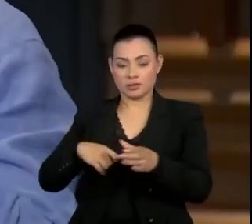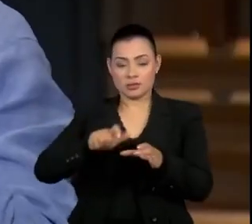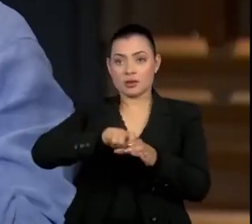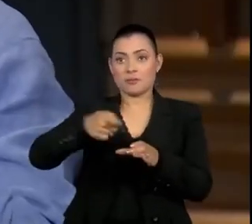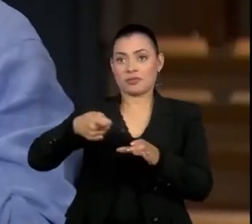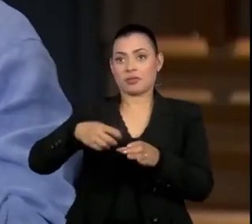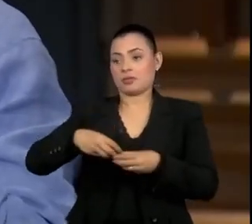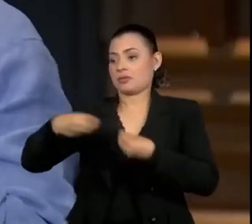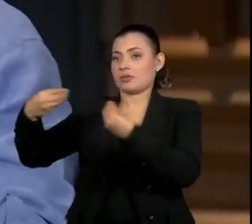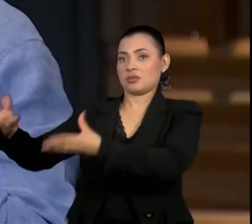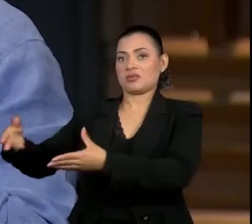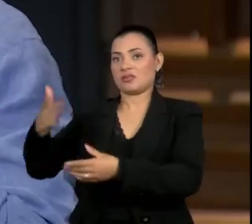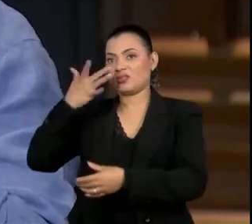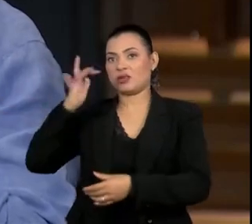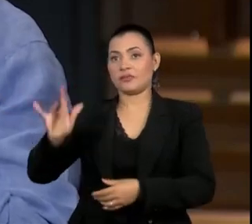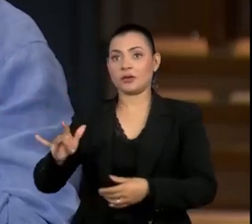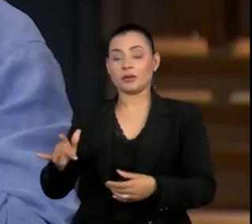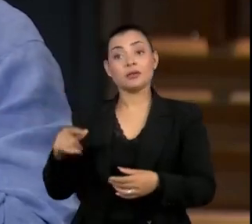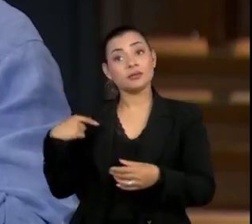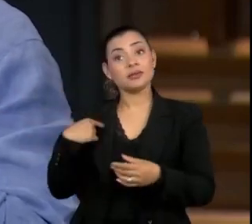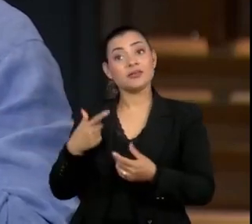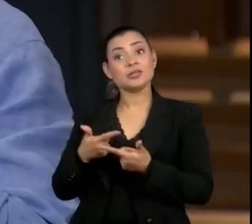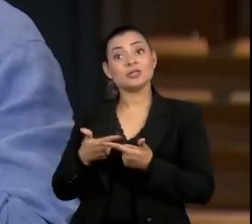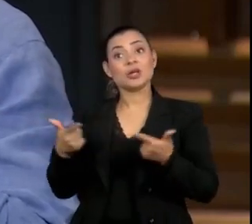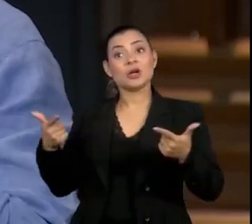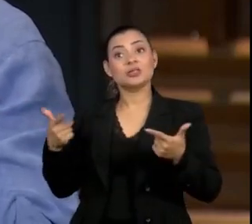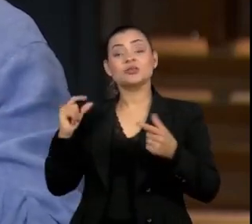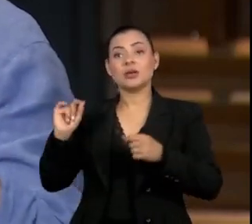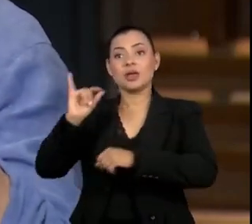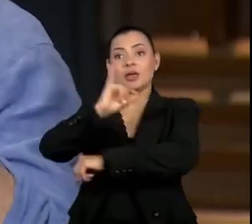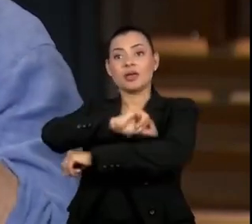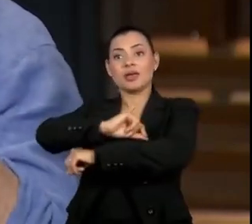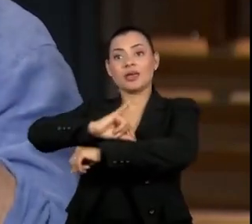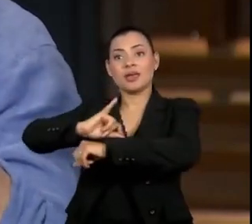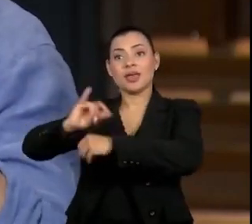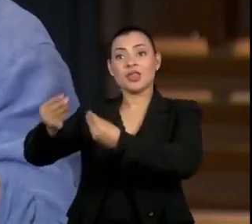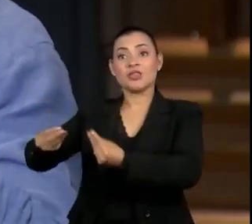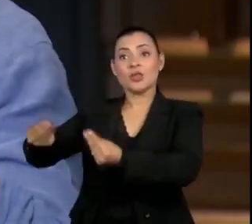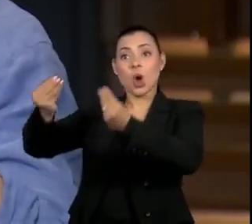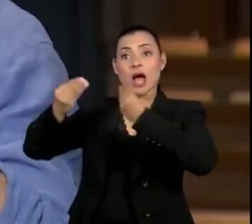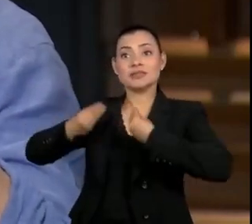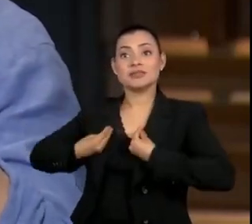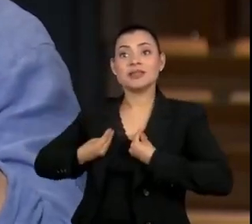teve a sorte, né, de termos a doação de uma coleção